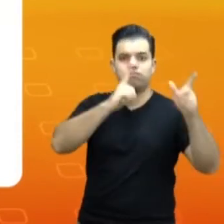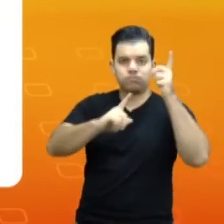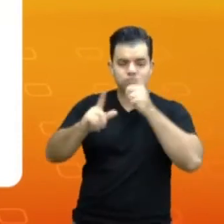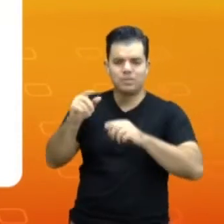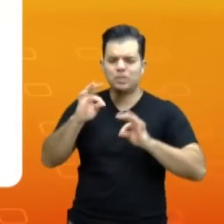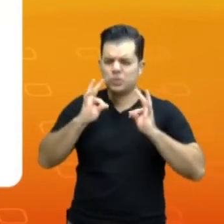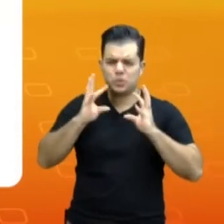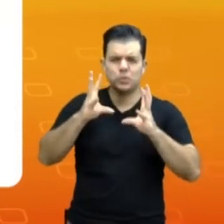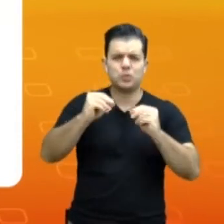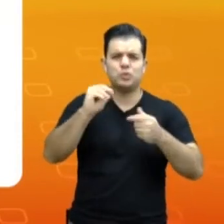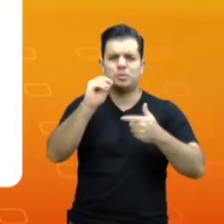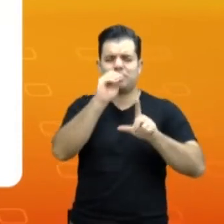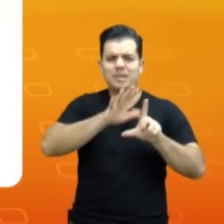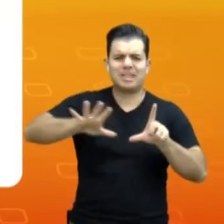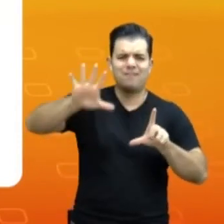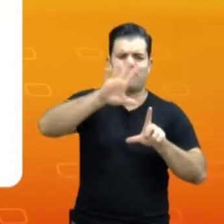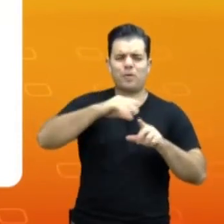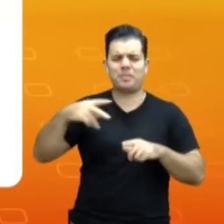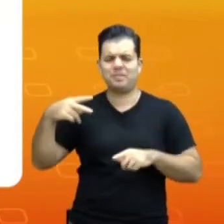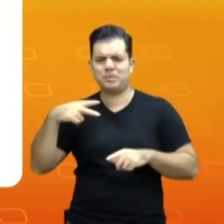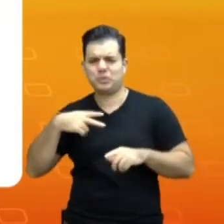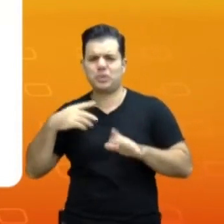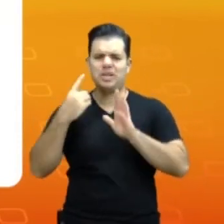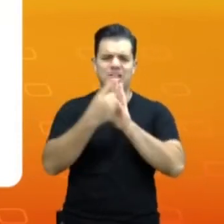as plataformas, né, aberta, fechada, digital.